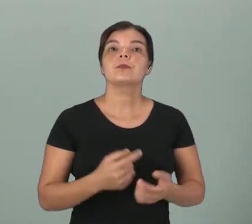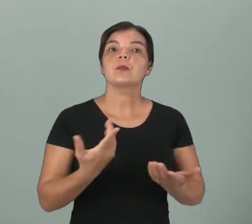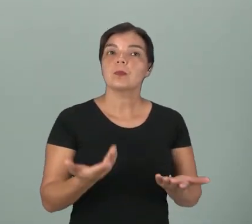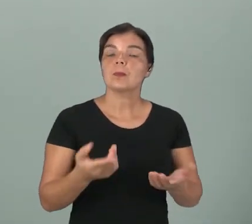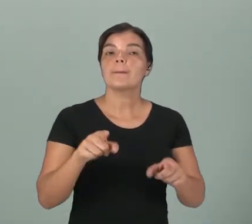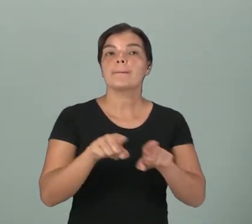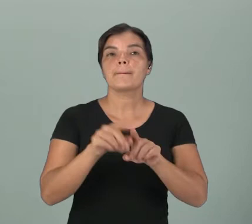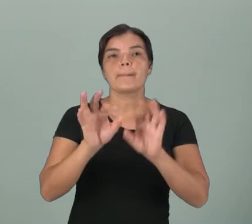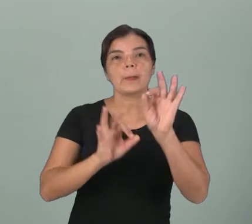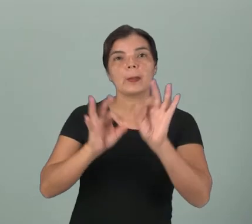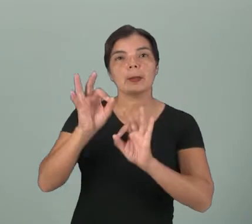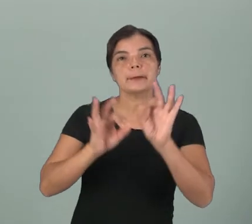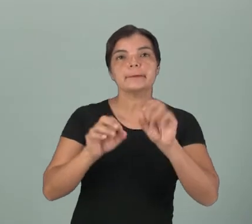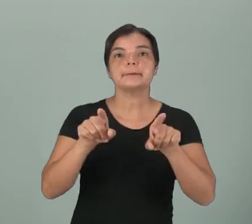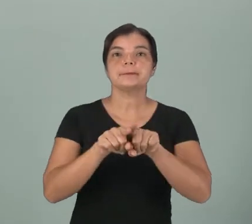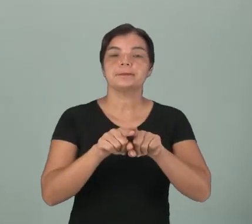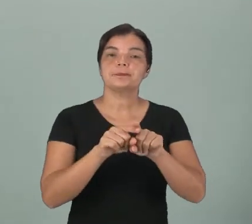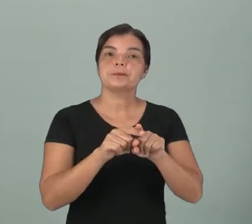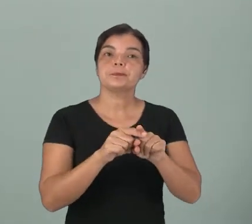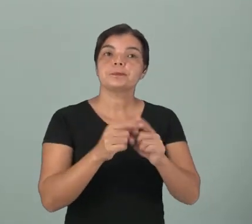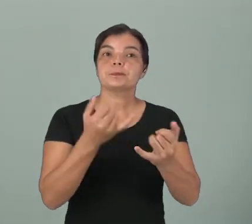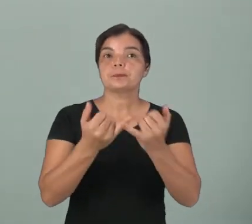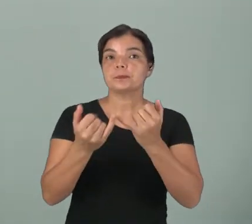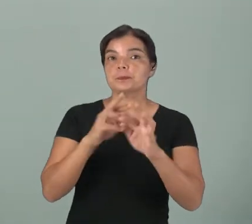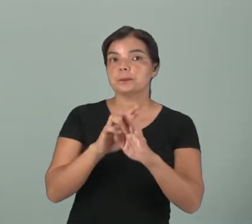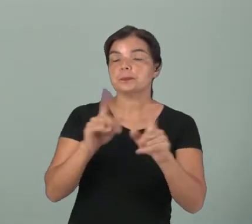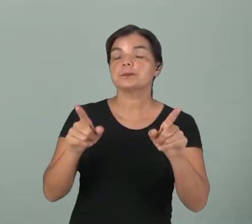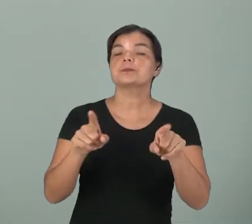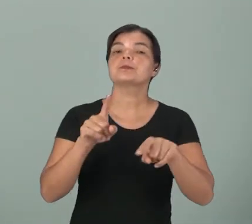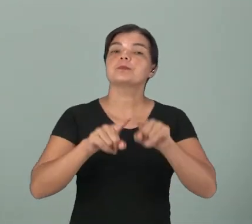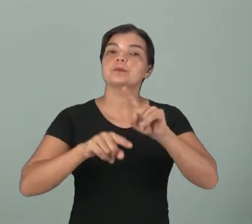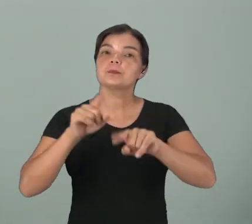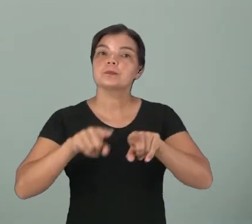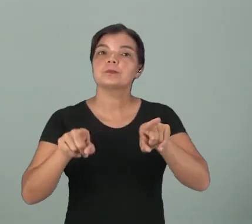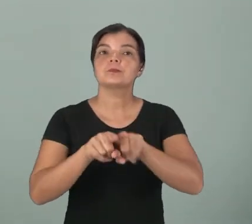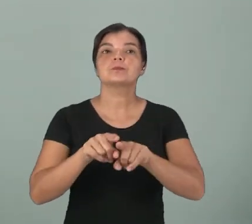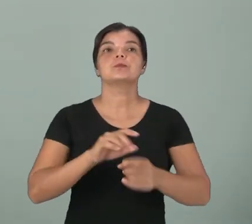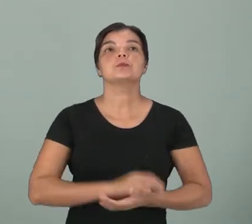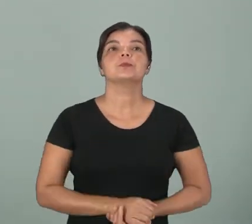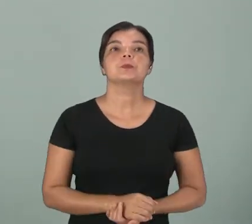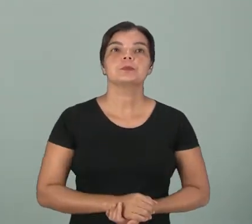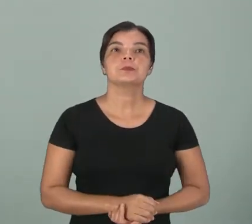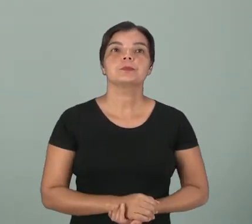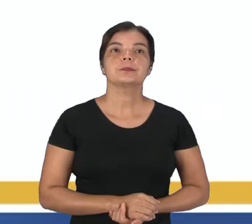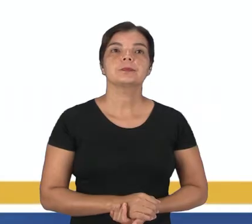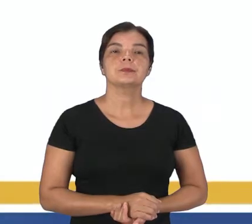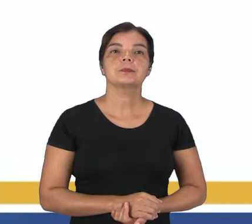organo celulares elas são formadas pela associação dessas diferentes macromoléculas